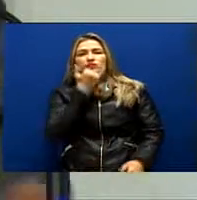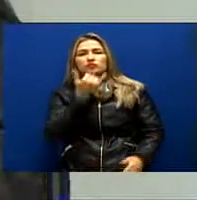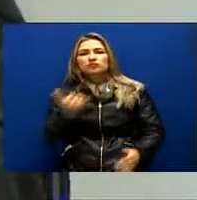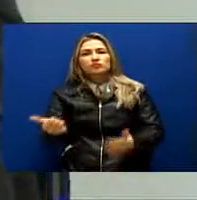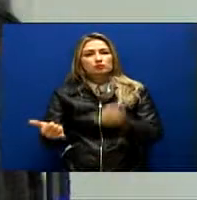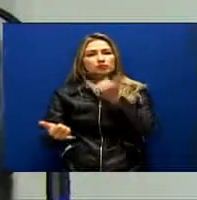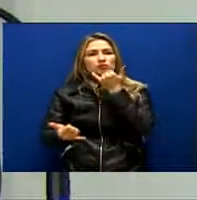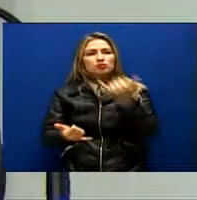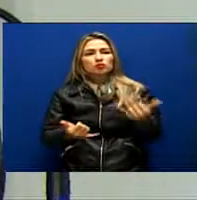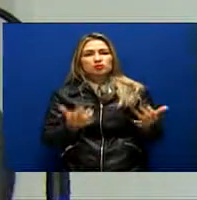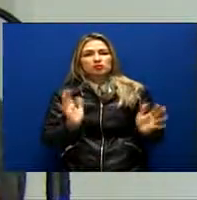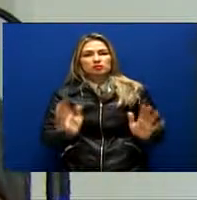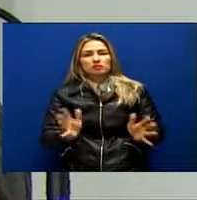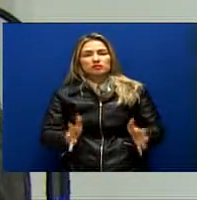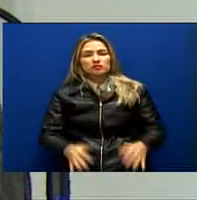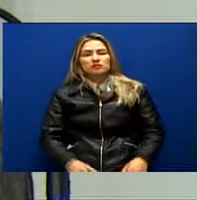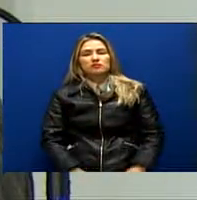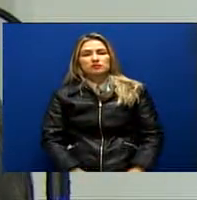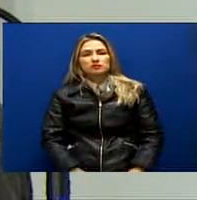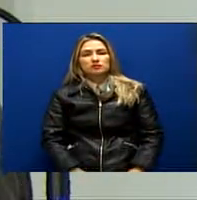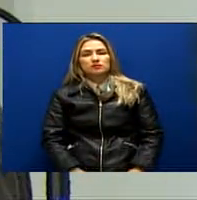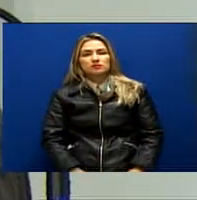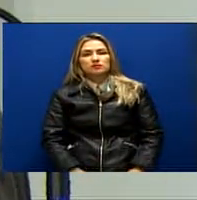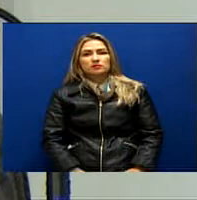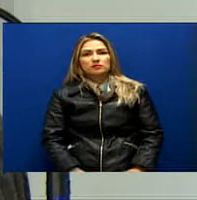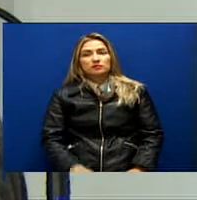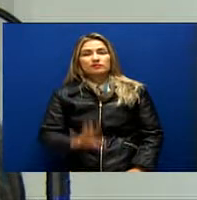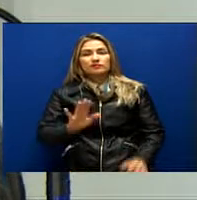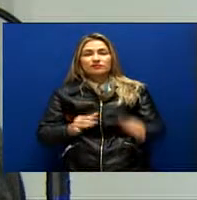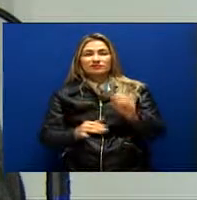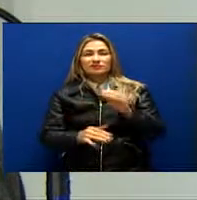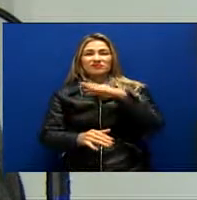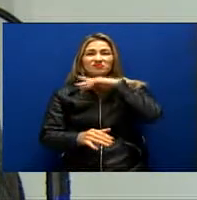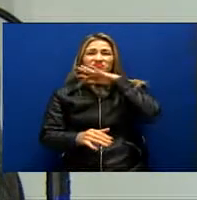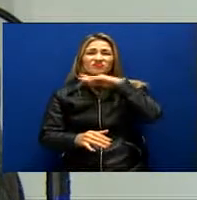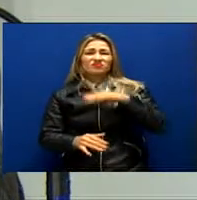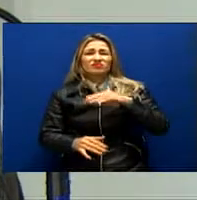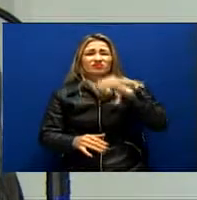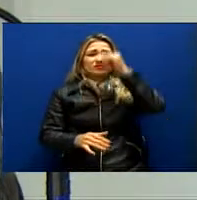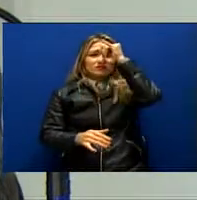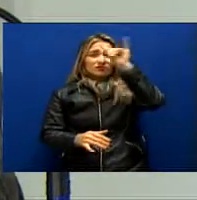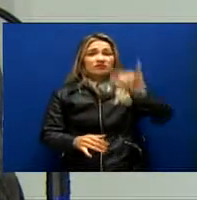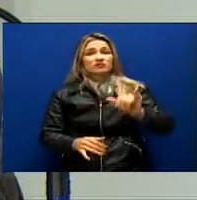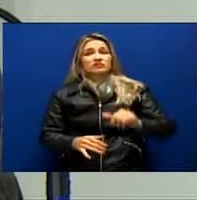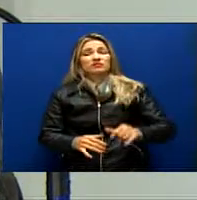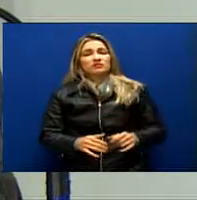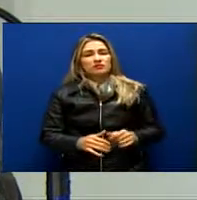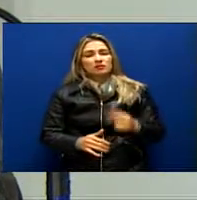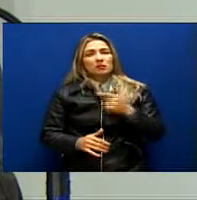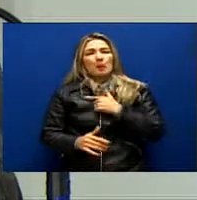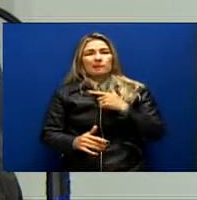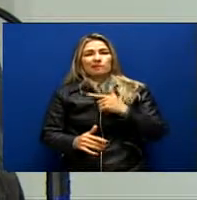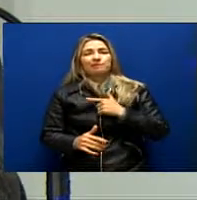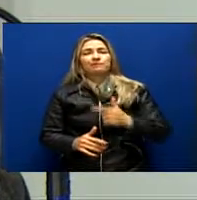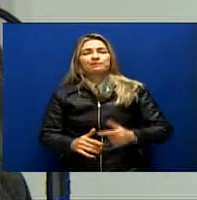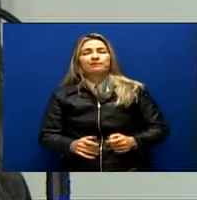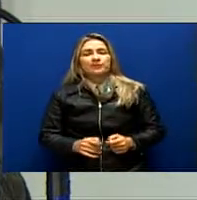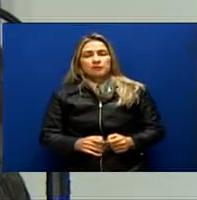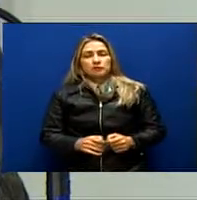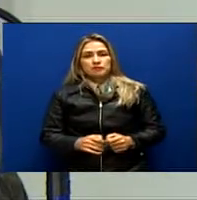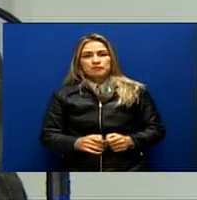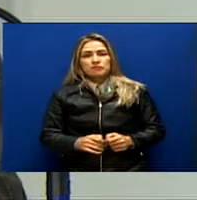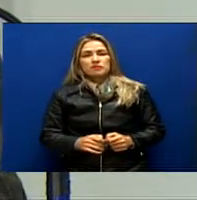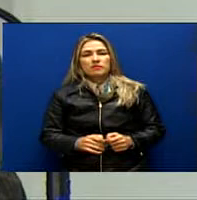perdoados. Mas evitar esse tipo de coisa, porque fica ruim para o plenário, fica ruim para a casa. É muito ruim